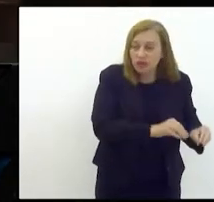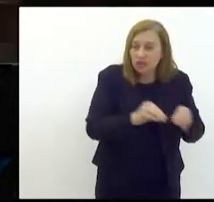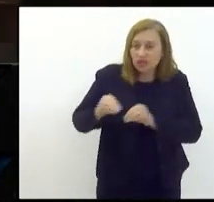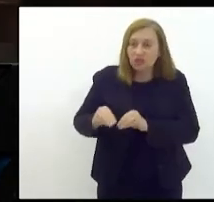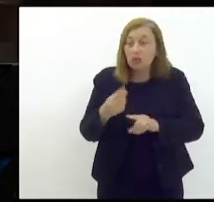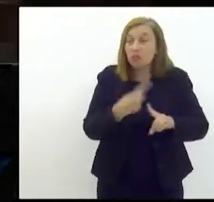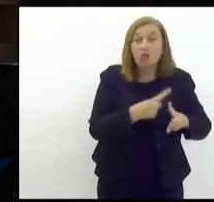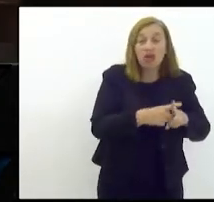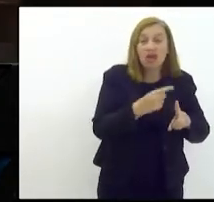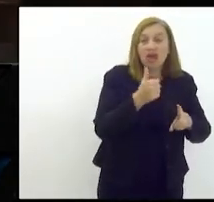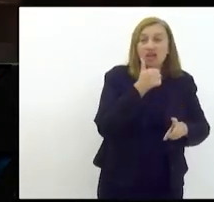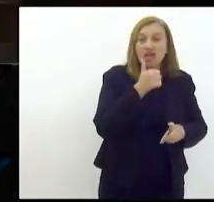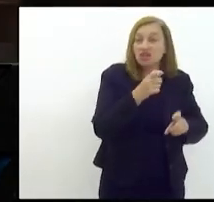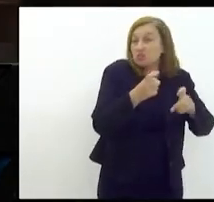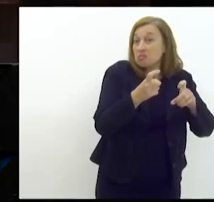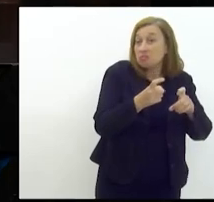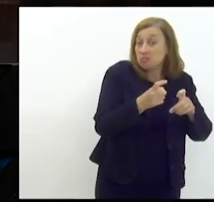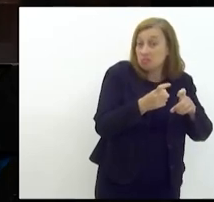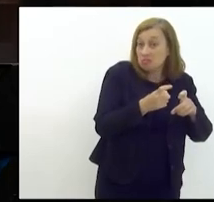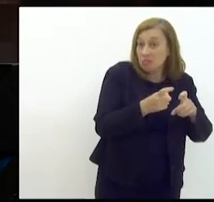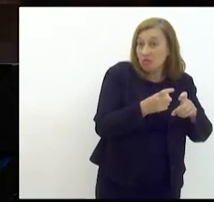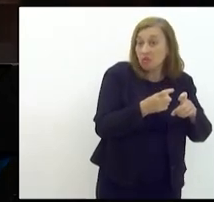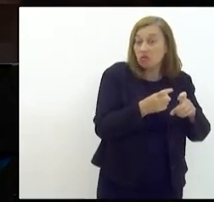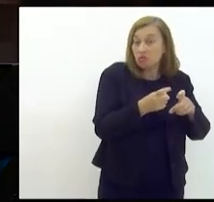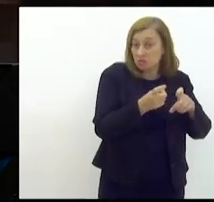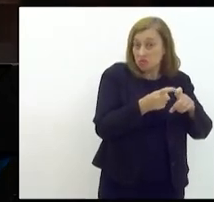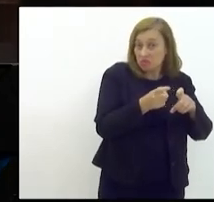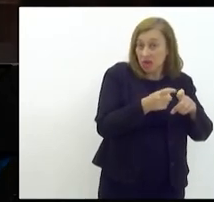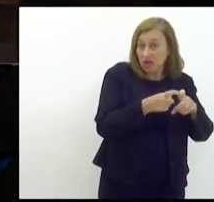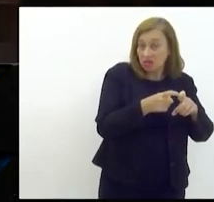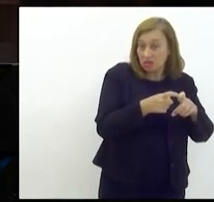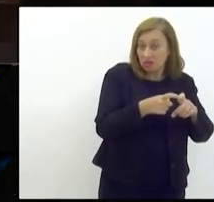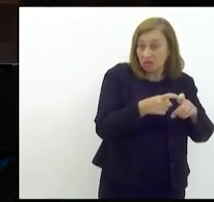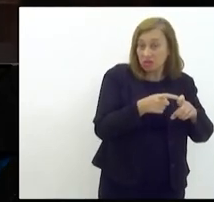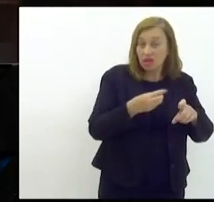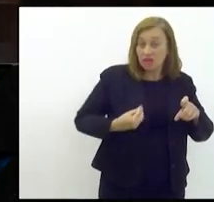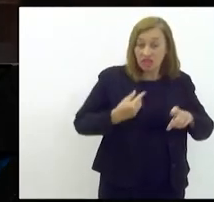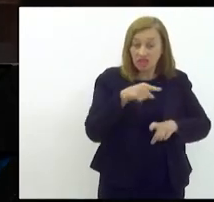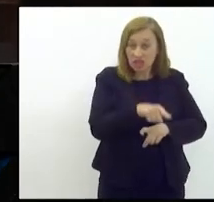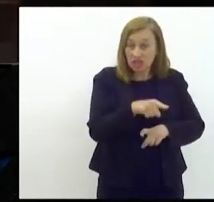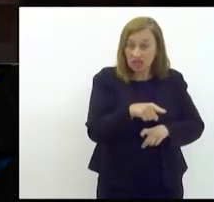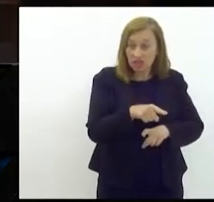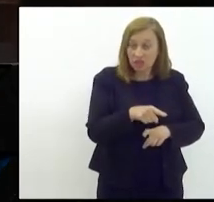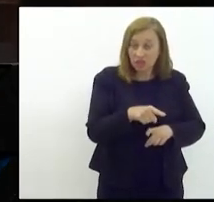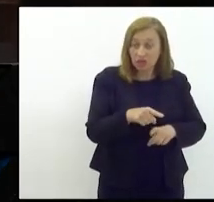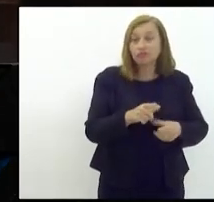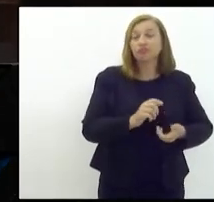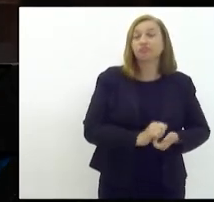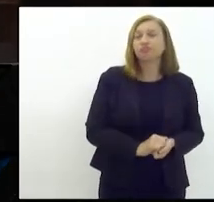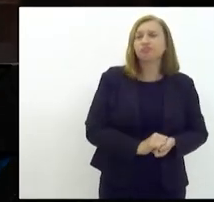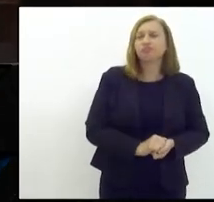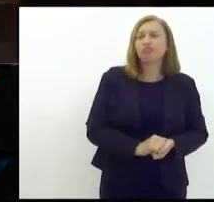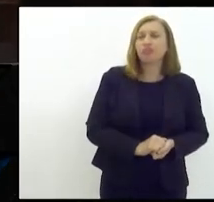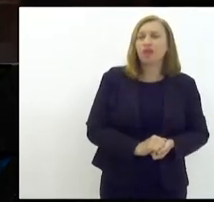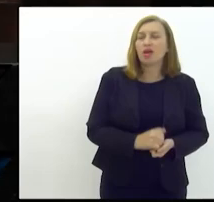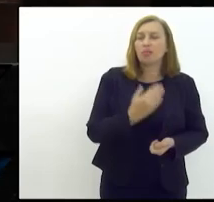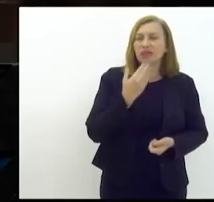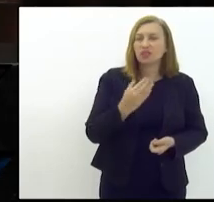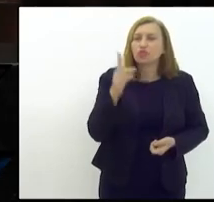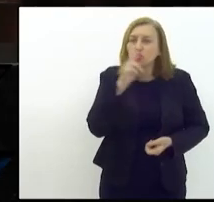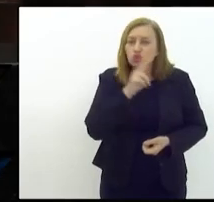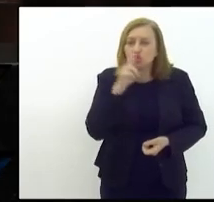as médicas que ali estavam falou que era de urgência essa UTI